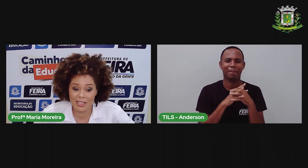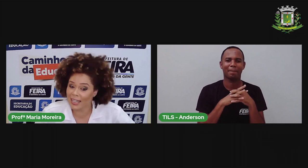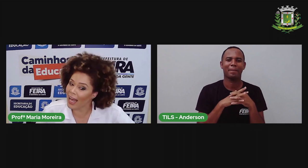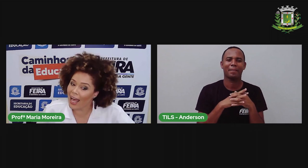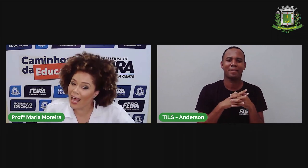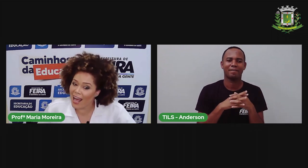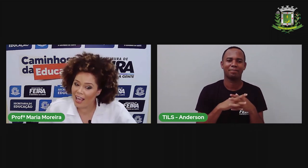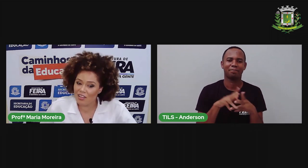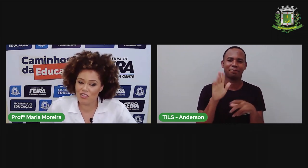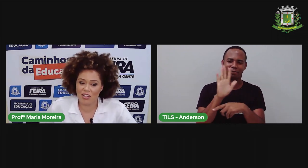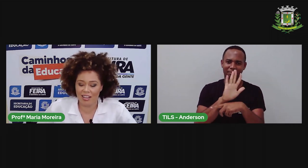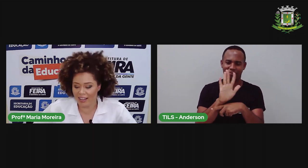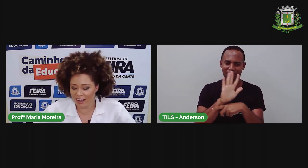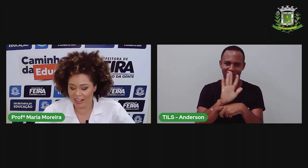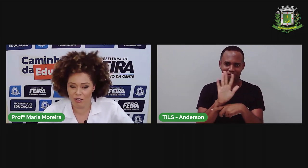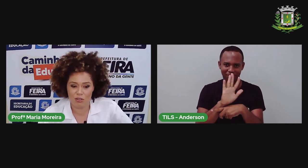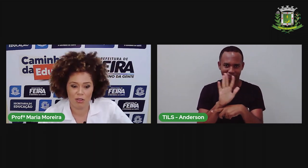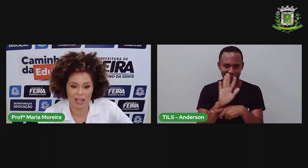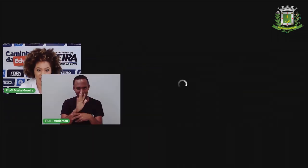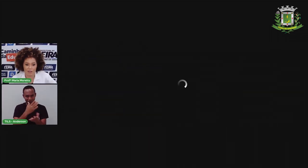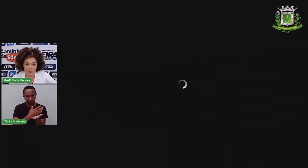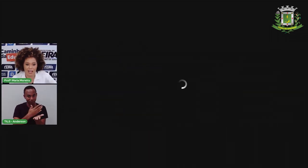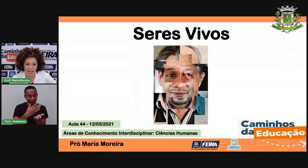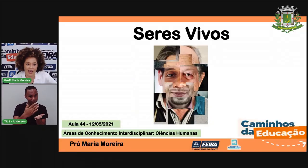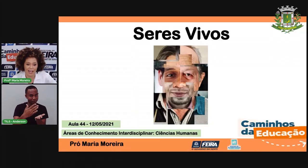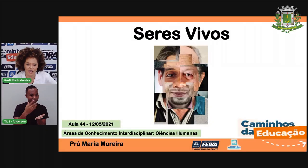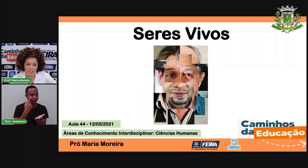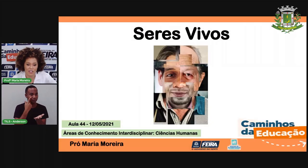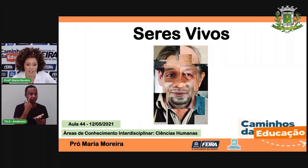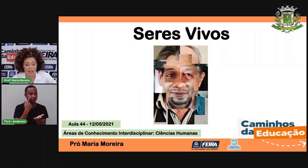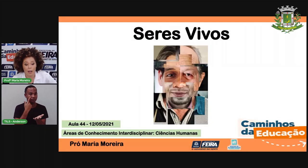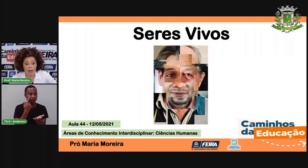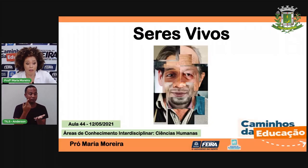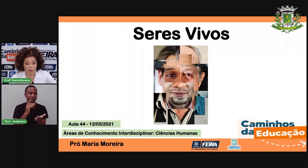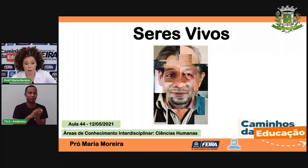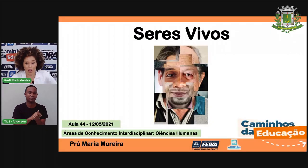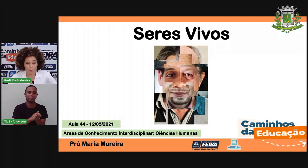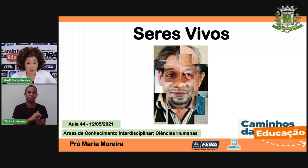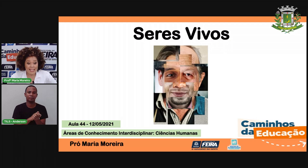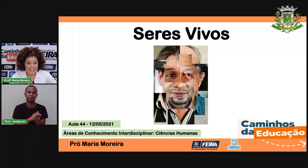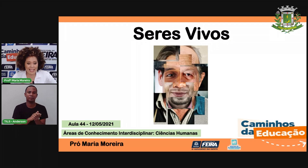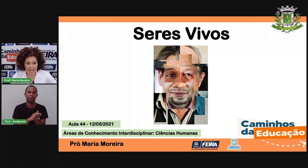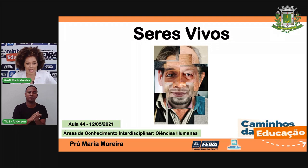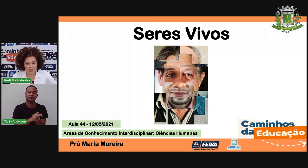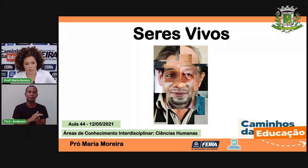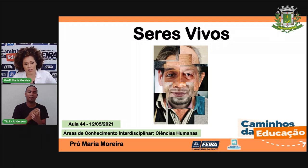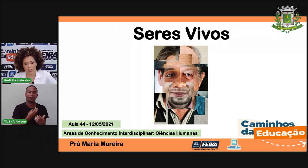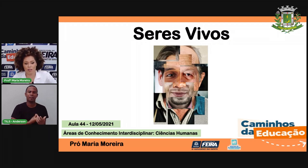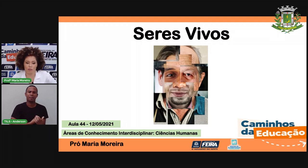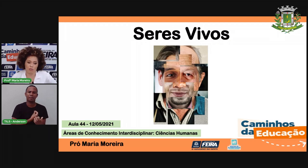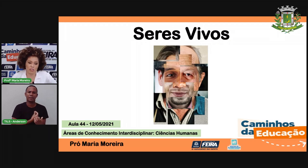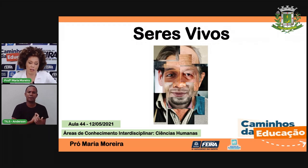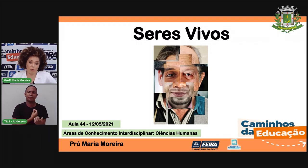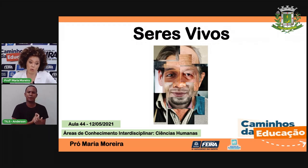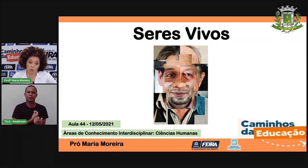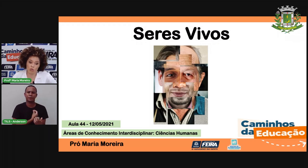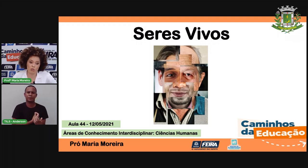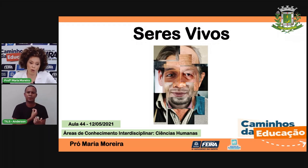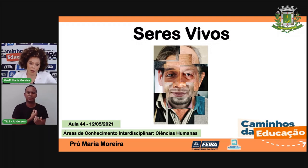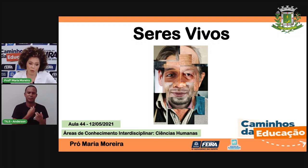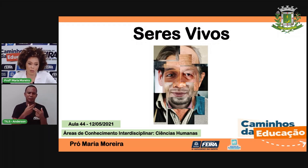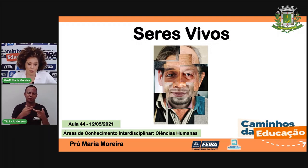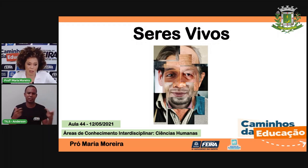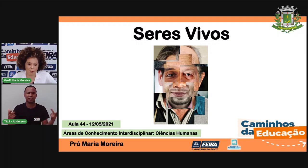para nosso slide, slide, o nosso querido slide. Vamos lá, seres vivos, né, vamos